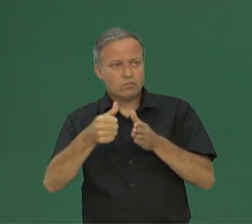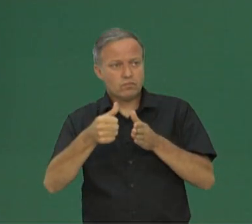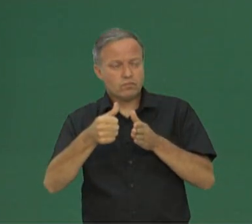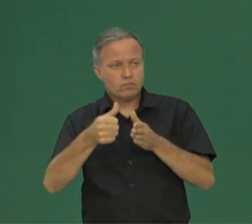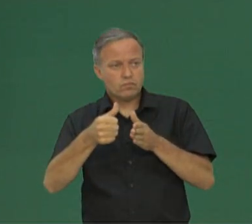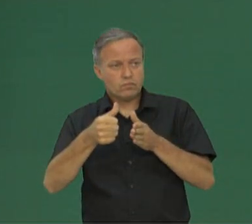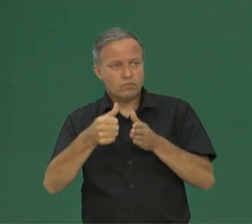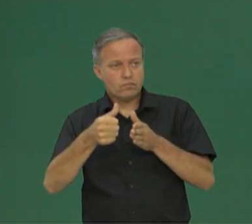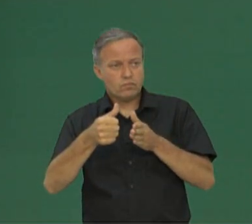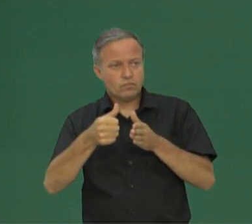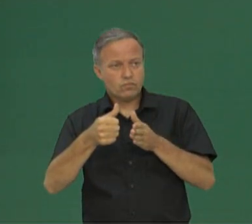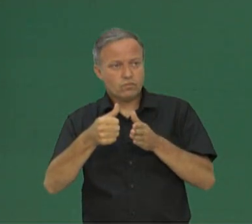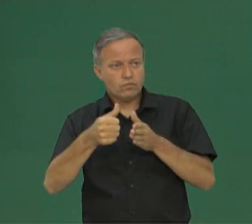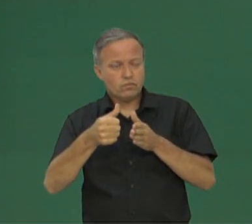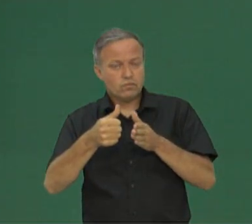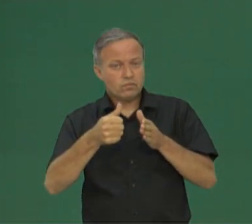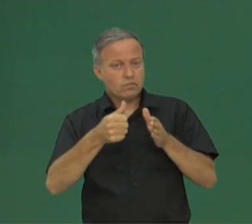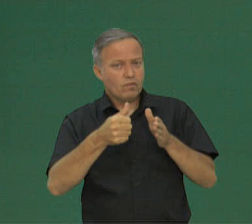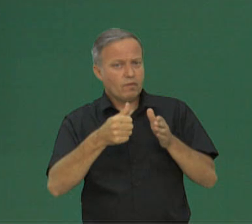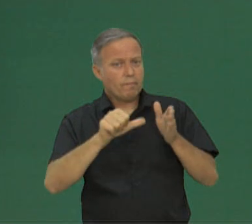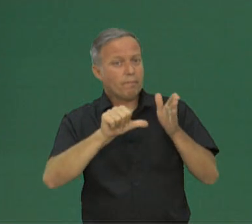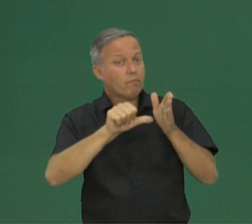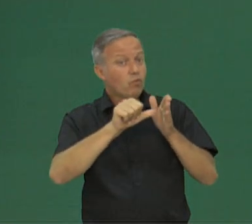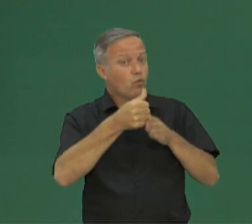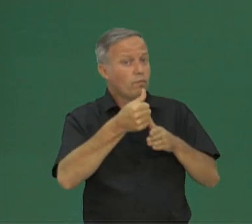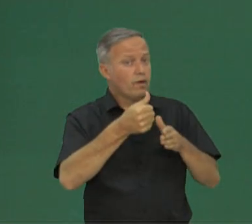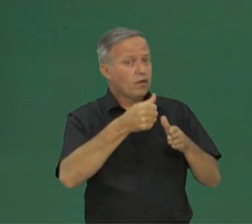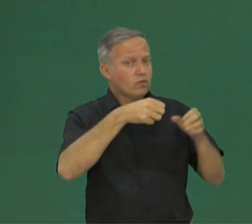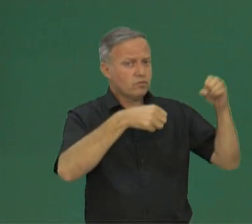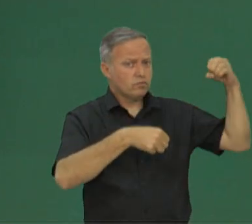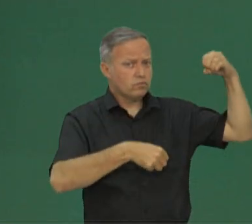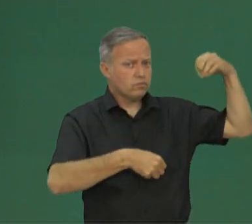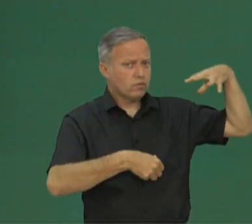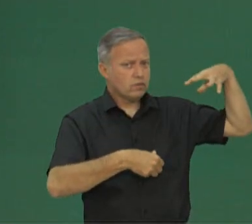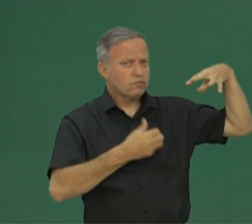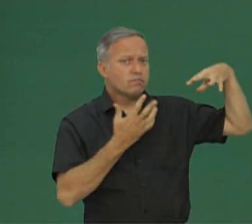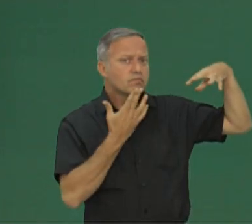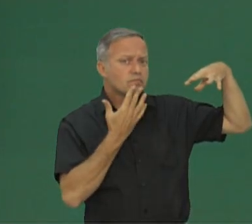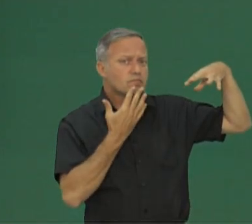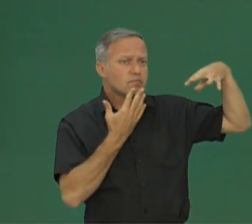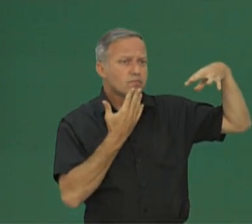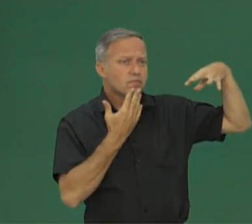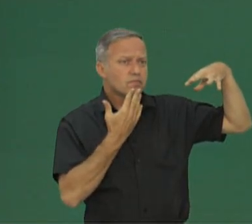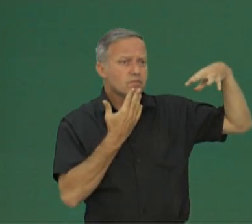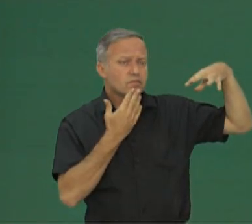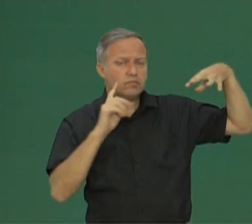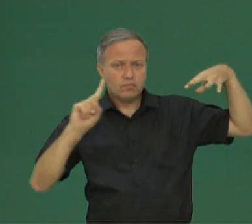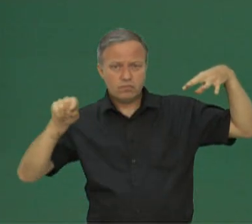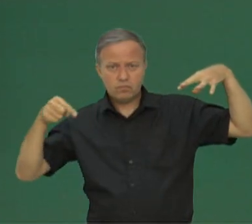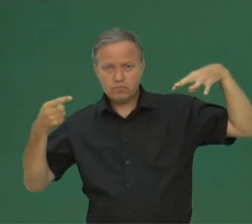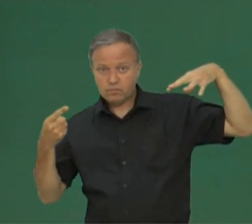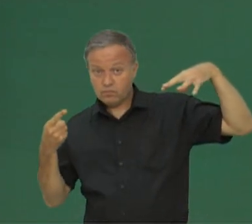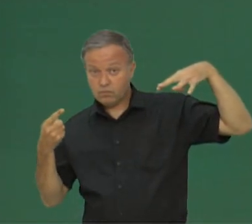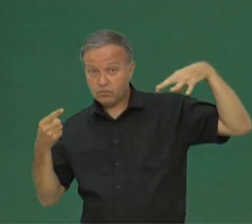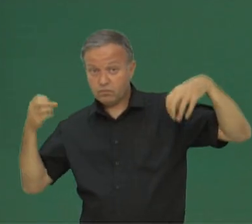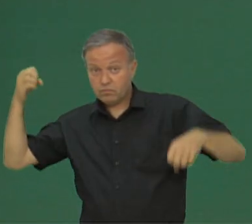imagem está com as luzes coloridas. A outra, ela está com as